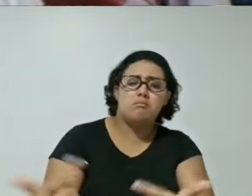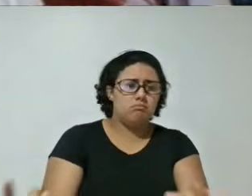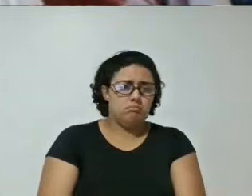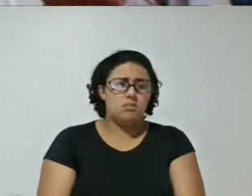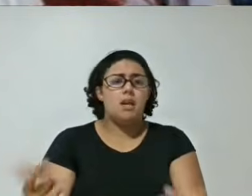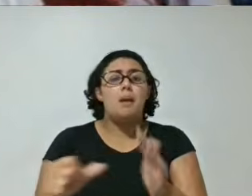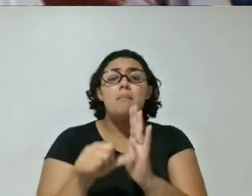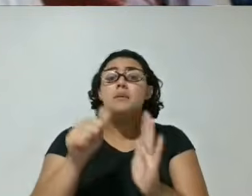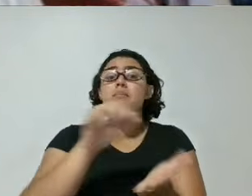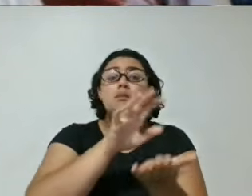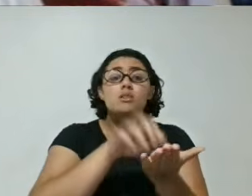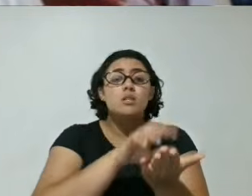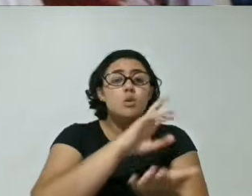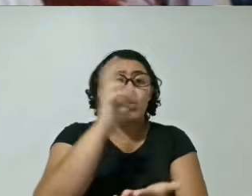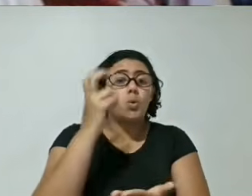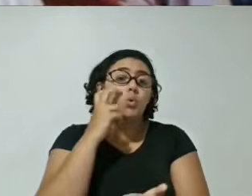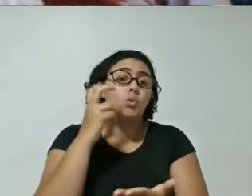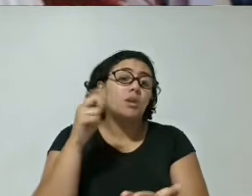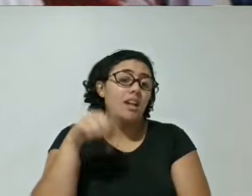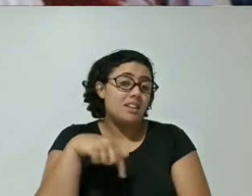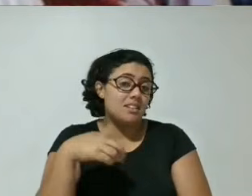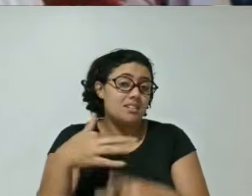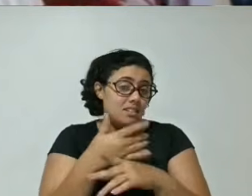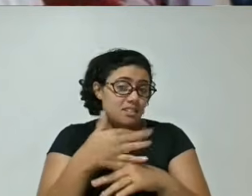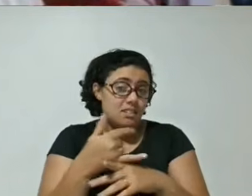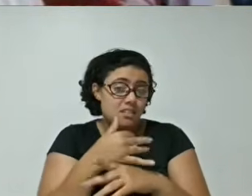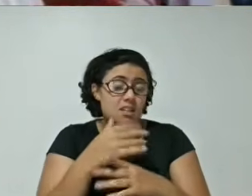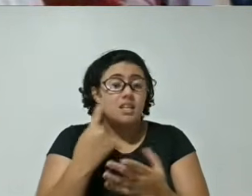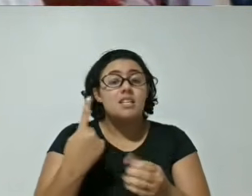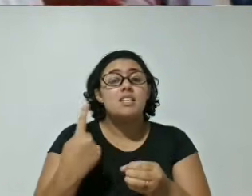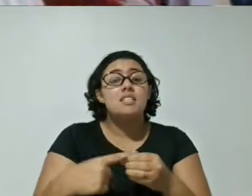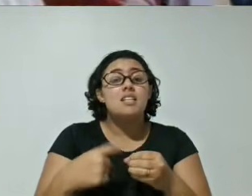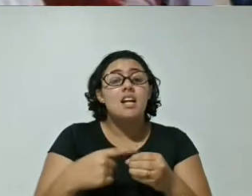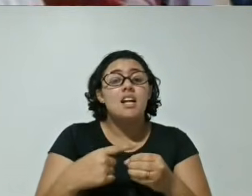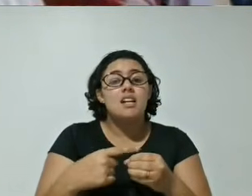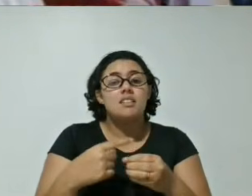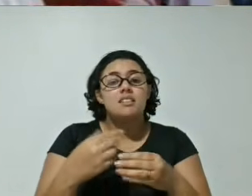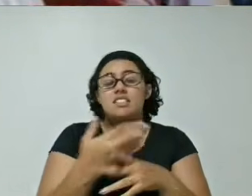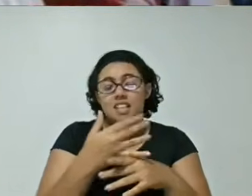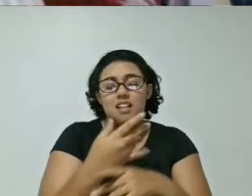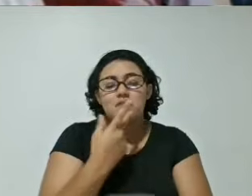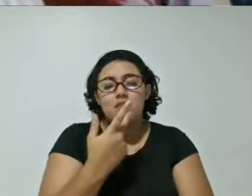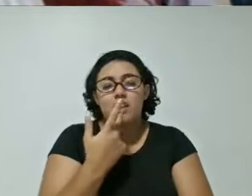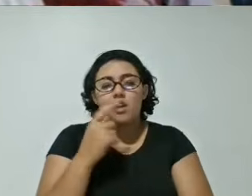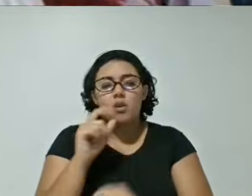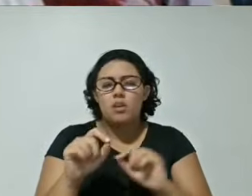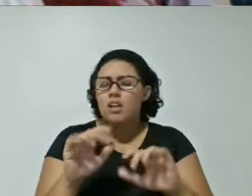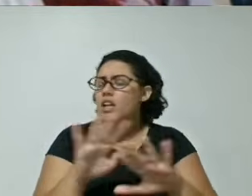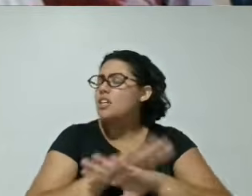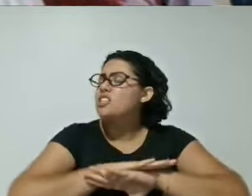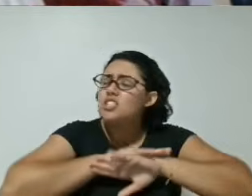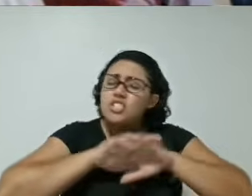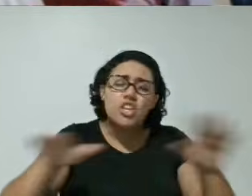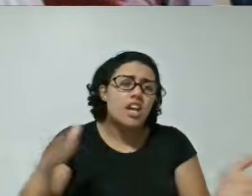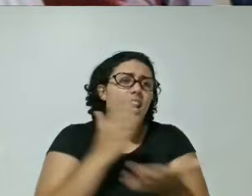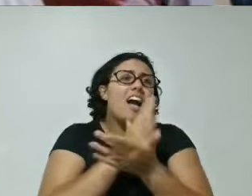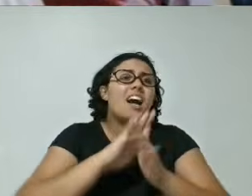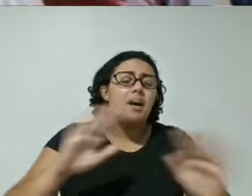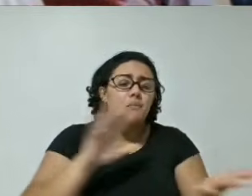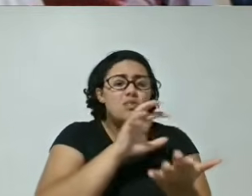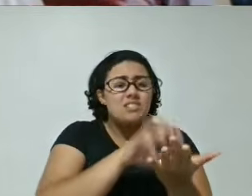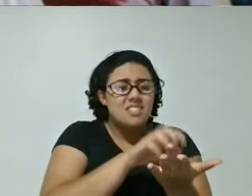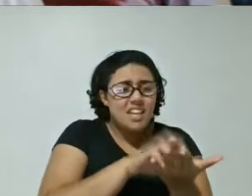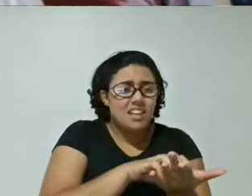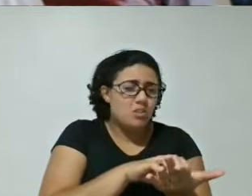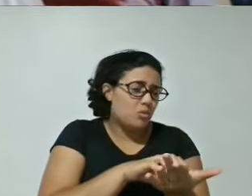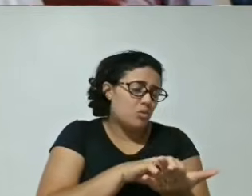cidade, né? É a cidade falando assim, isso aqui chega dessa coisa centralizada, né? A cultura acontece na